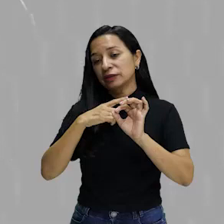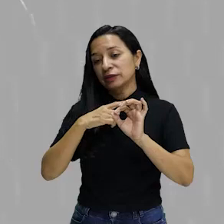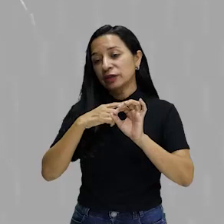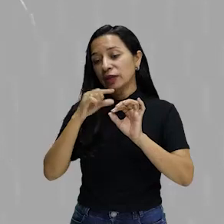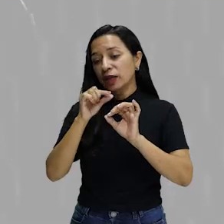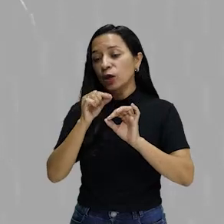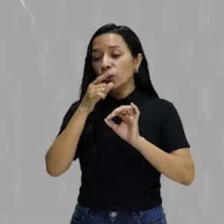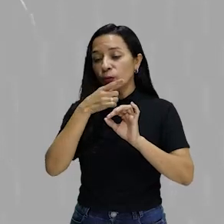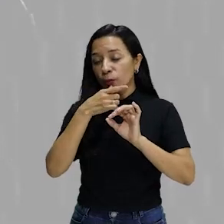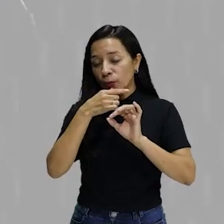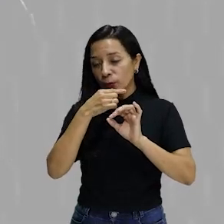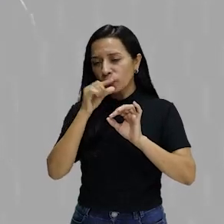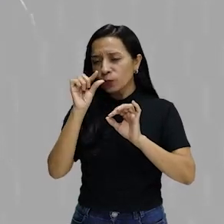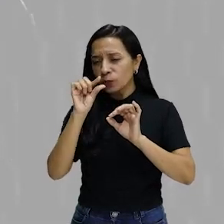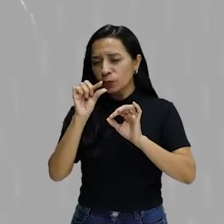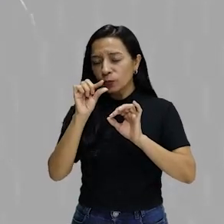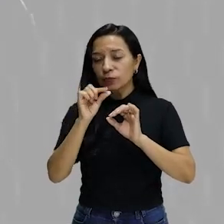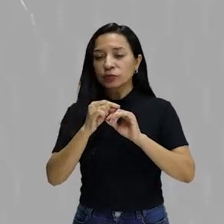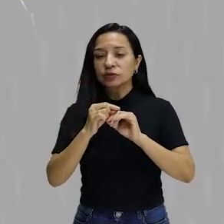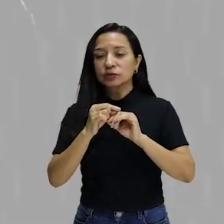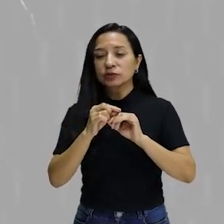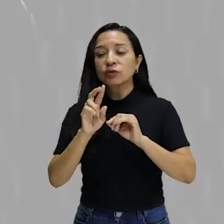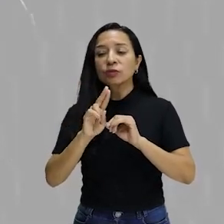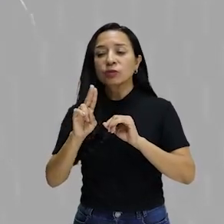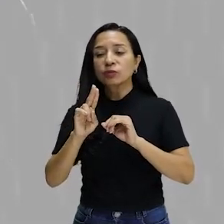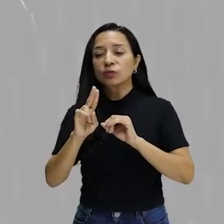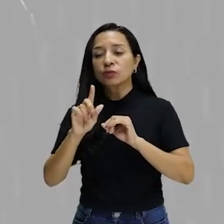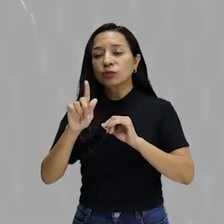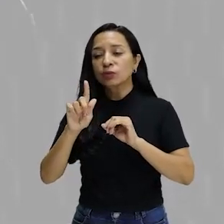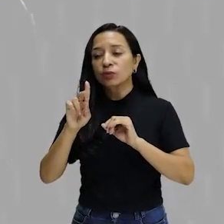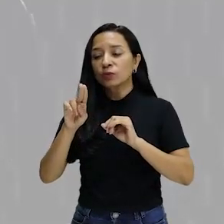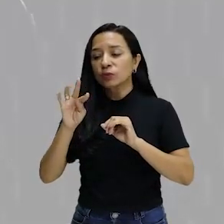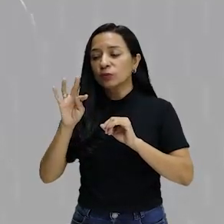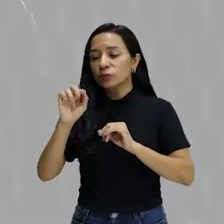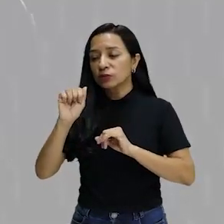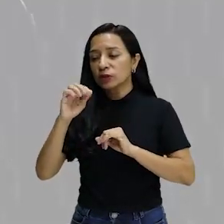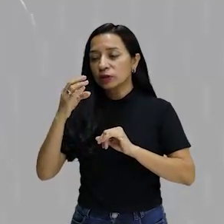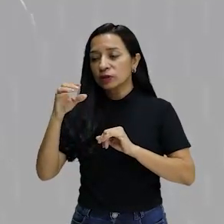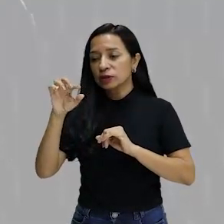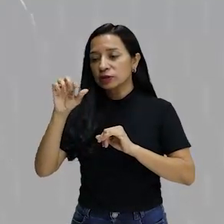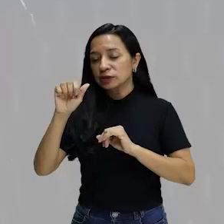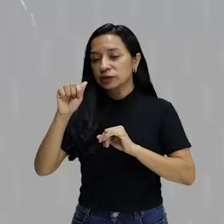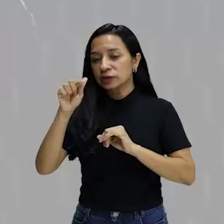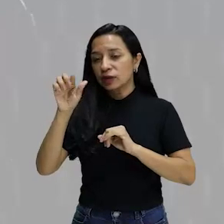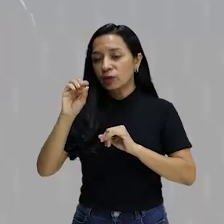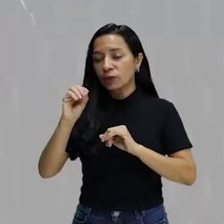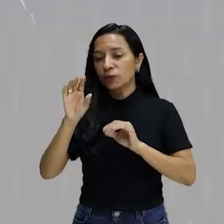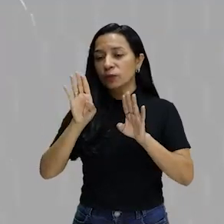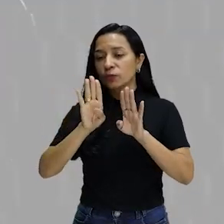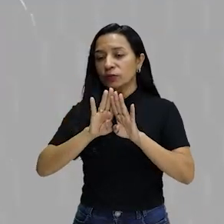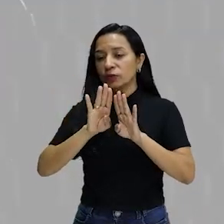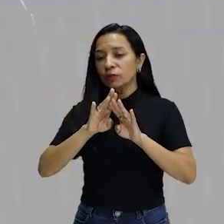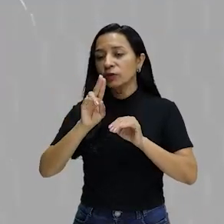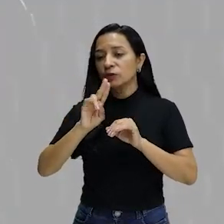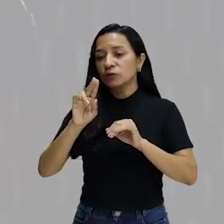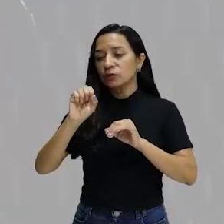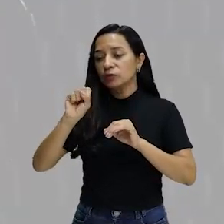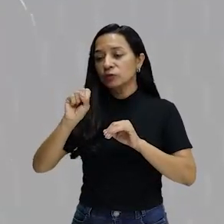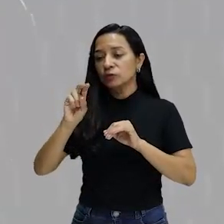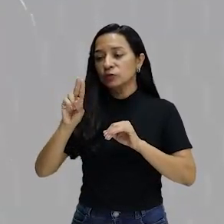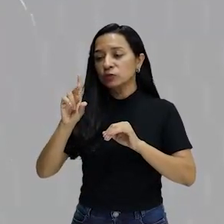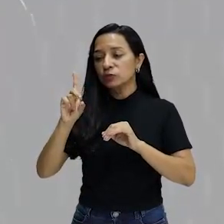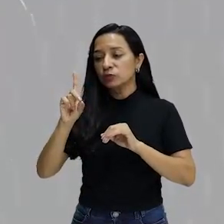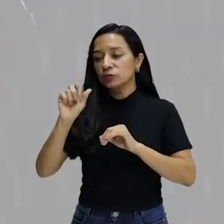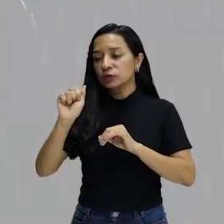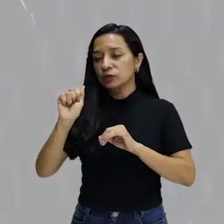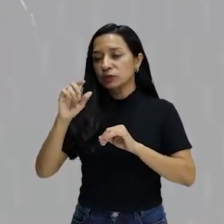gotículas. Esse fenômeno, ele é chamado de gutação. Também é chamado de sudação. Então, eu tenho dois